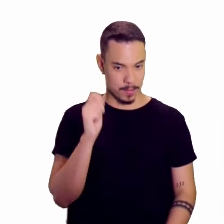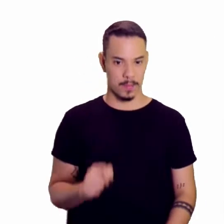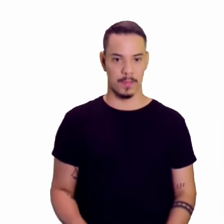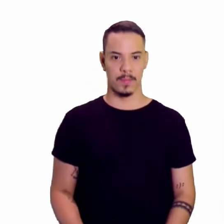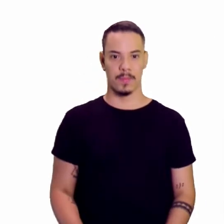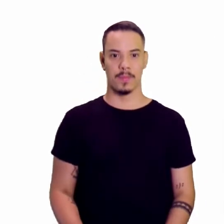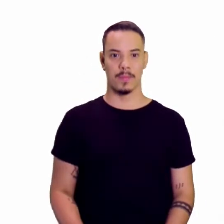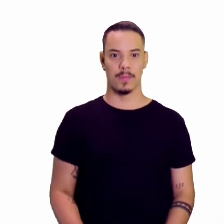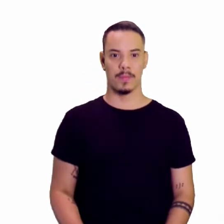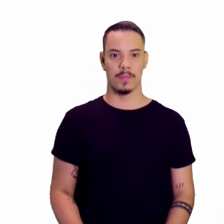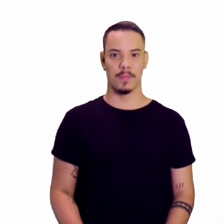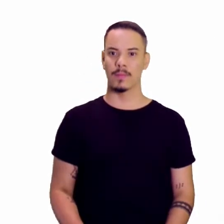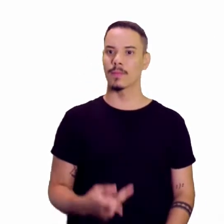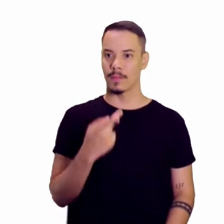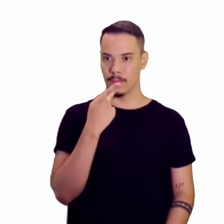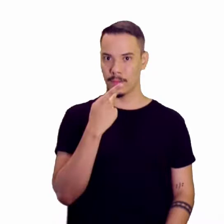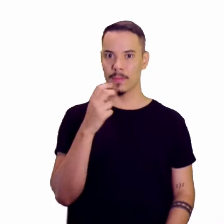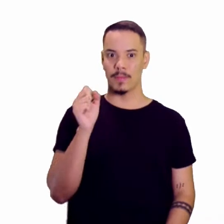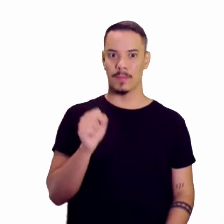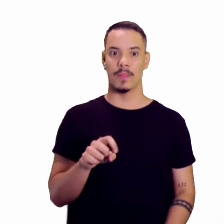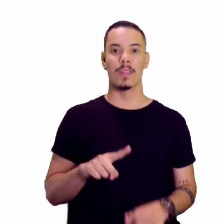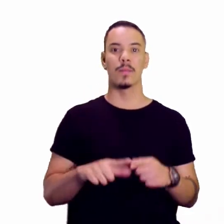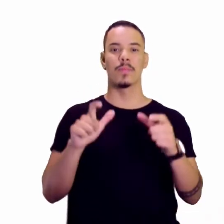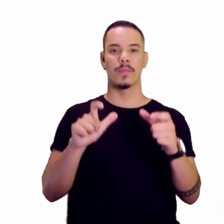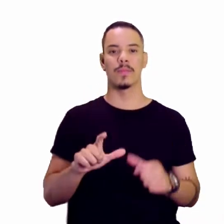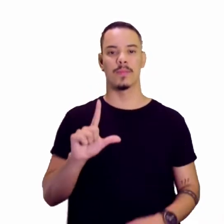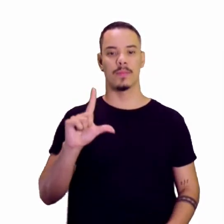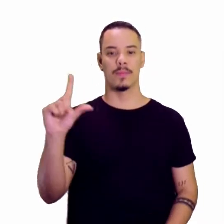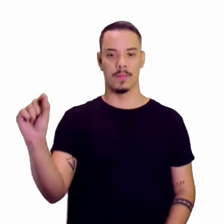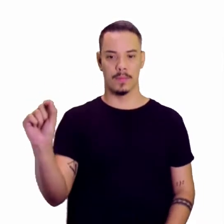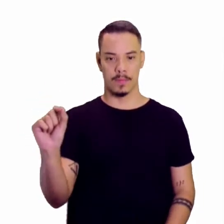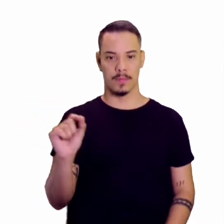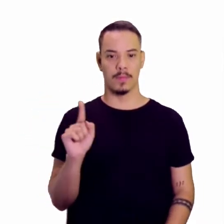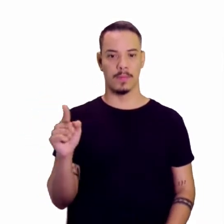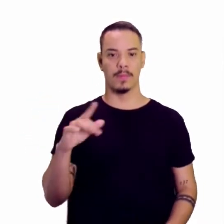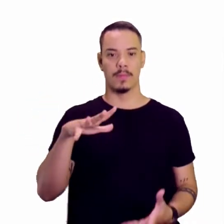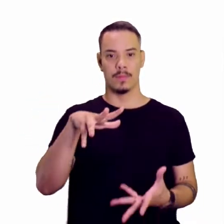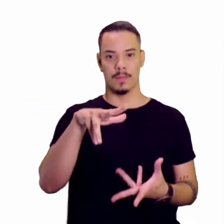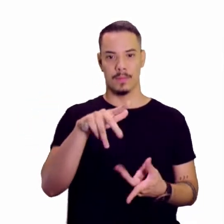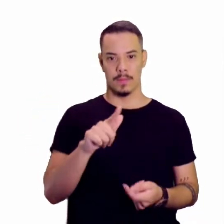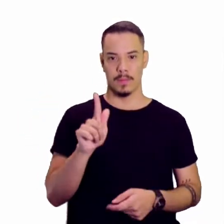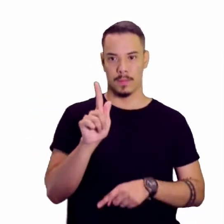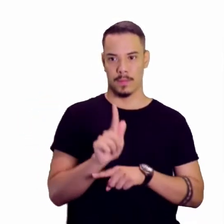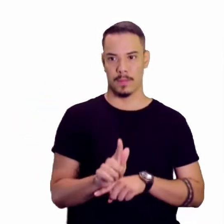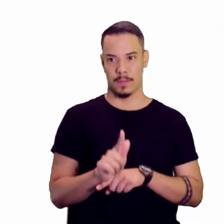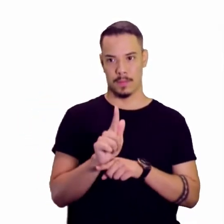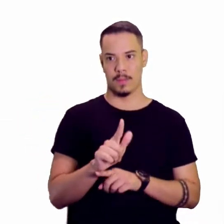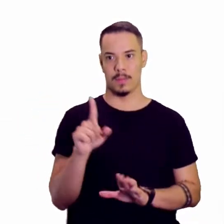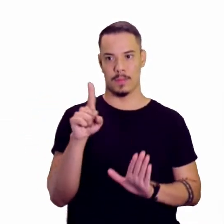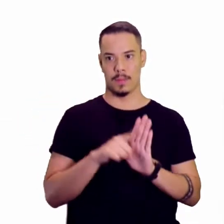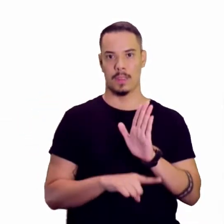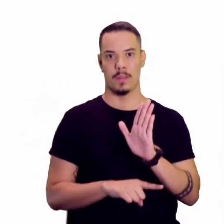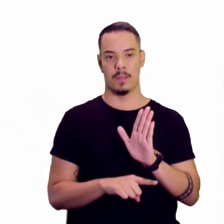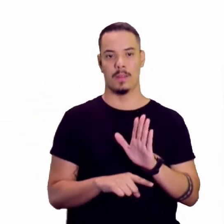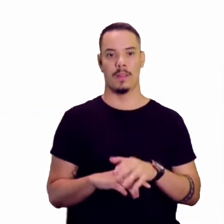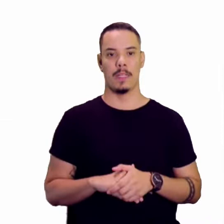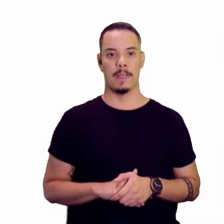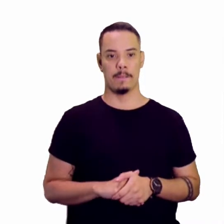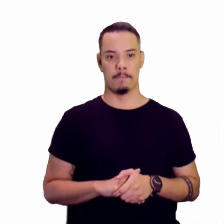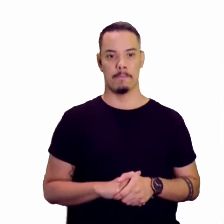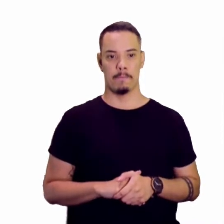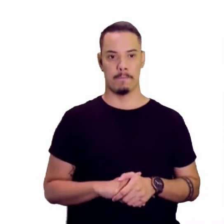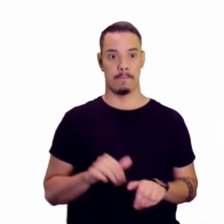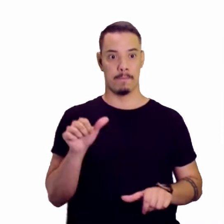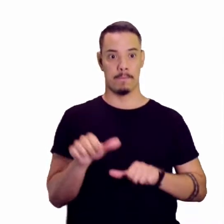tá? Falou. E onde vai? A um planeta cuja gravidade seja menor, para perder peso. Mudou